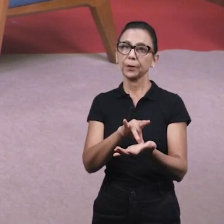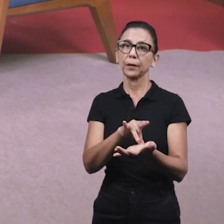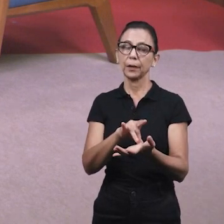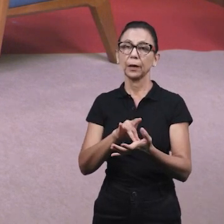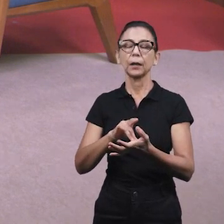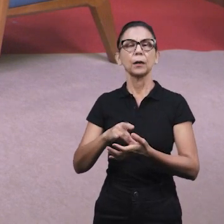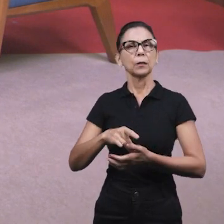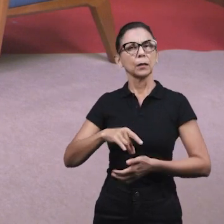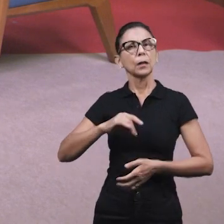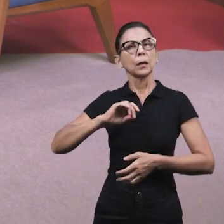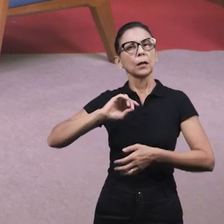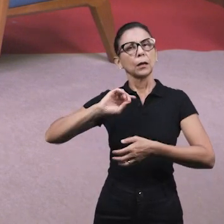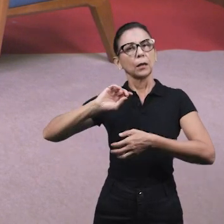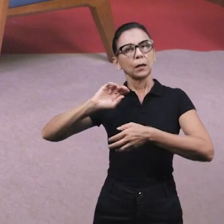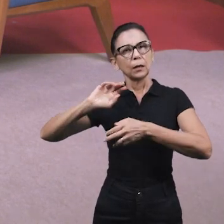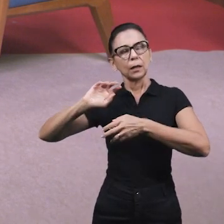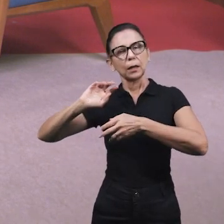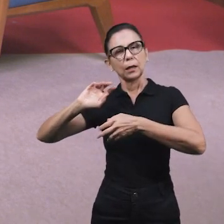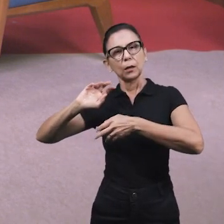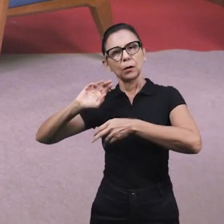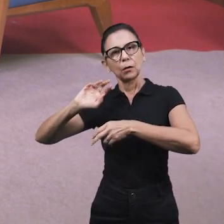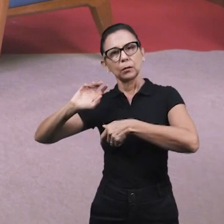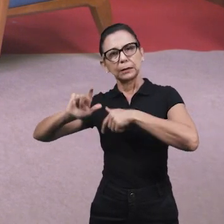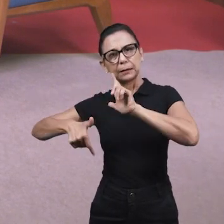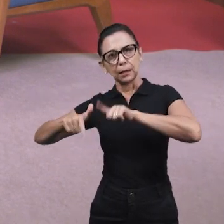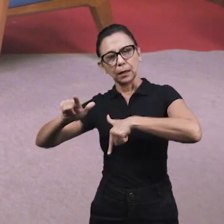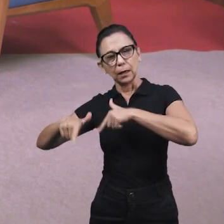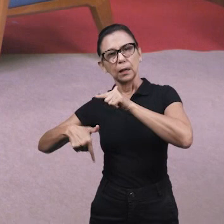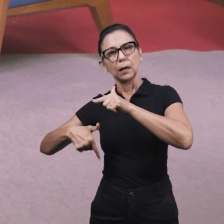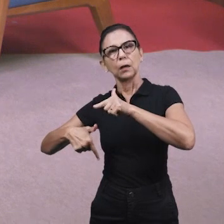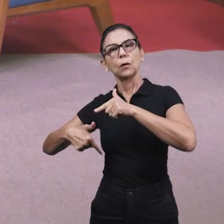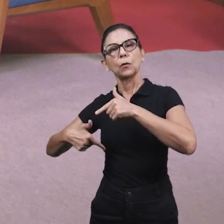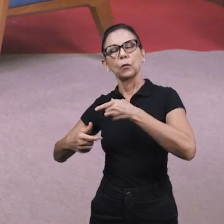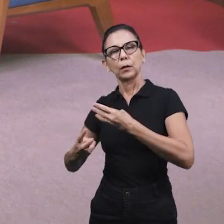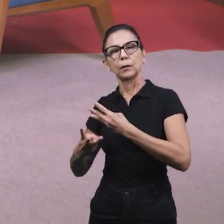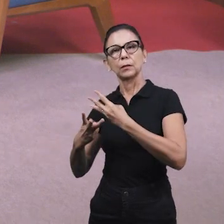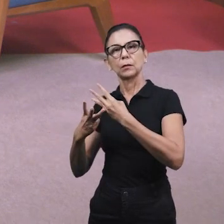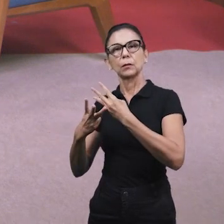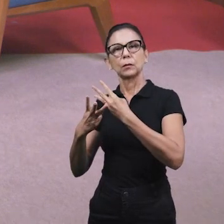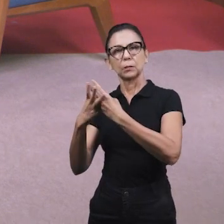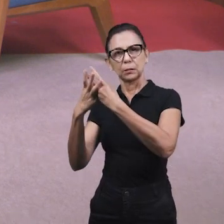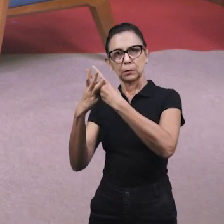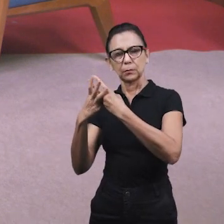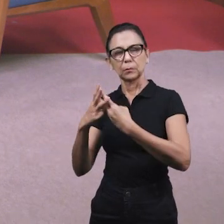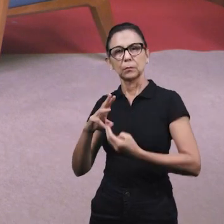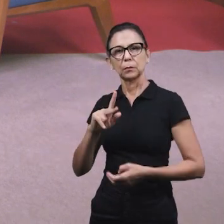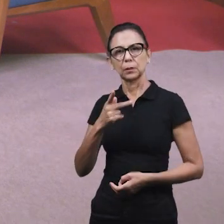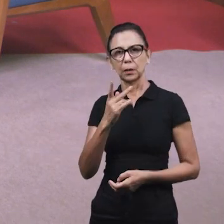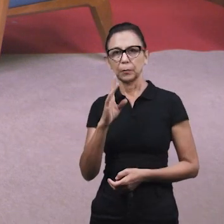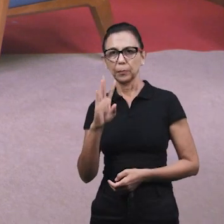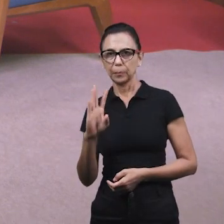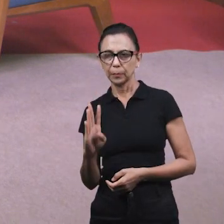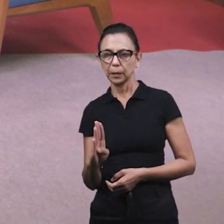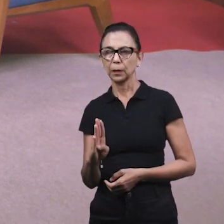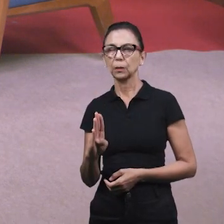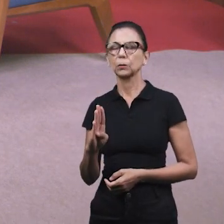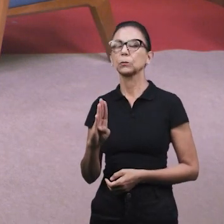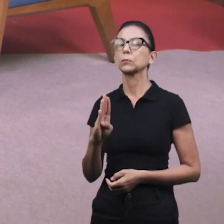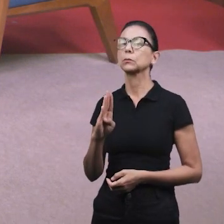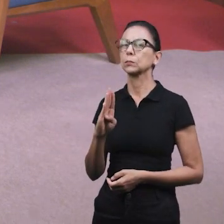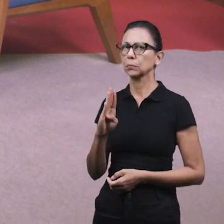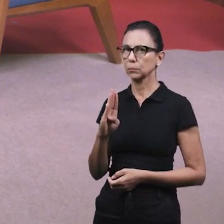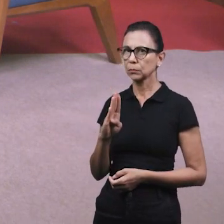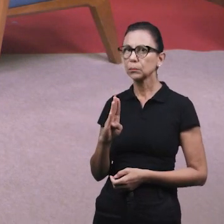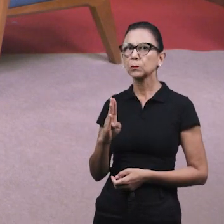pelos hebreus, pelo povo de Israel, antes ainda de ser nação, mas já em vias de se tornar uma grande nação. E